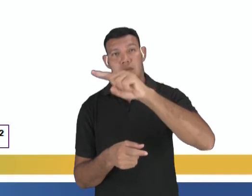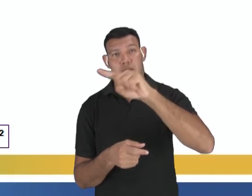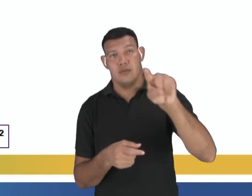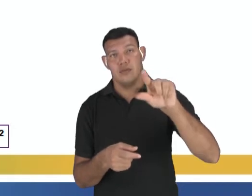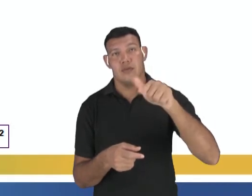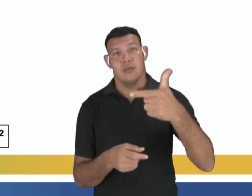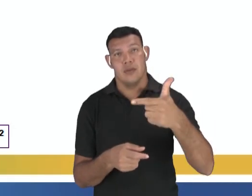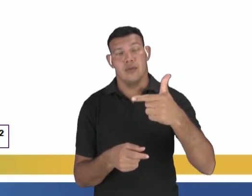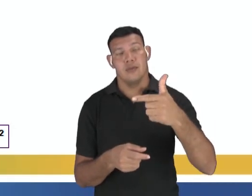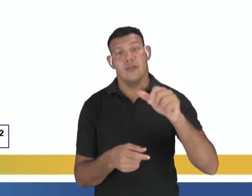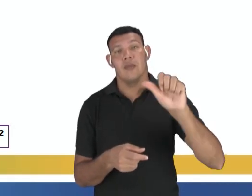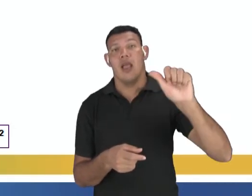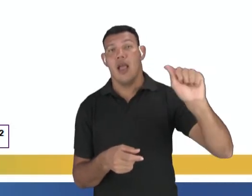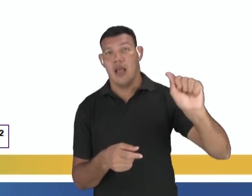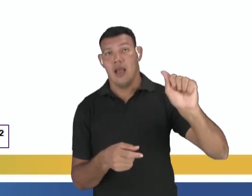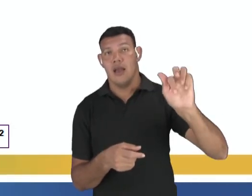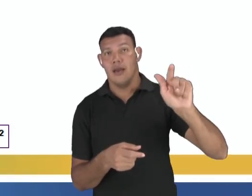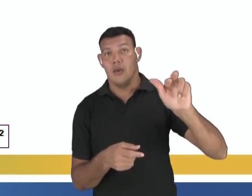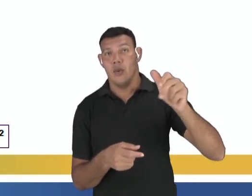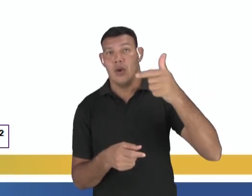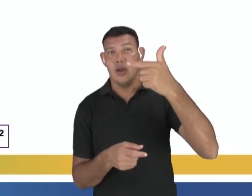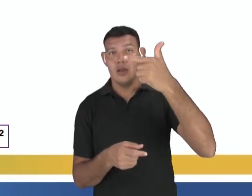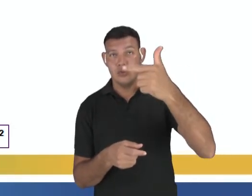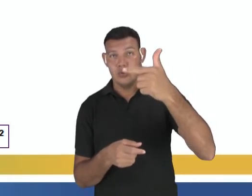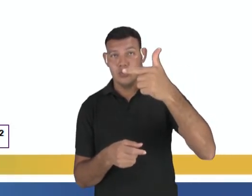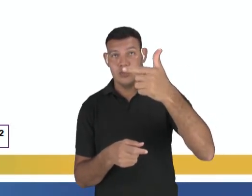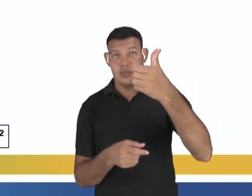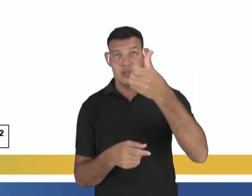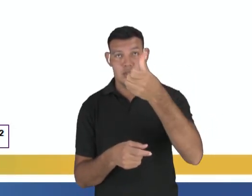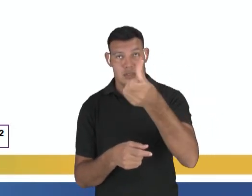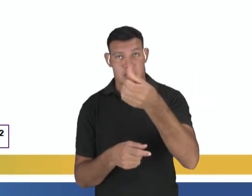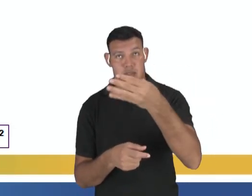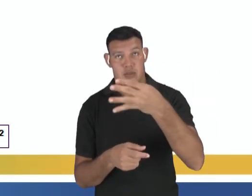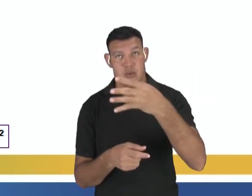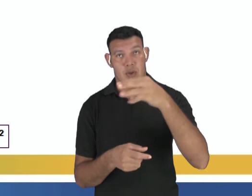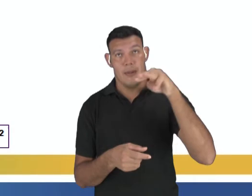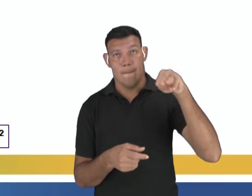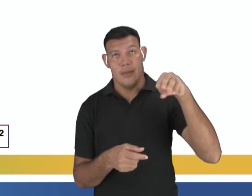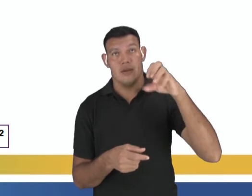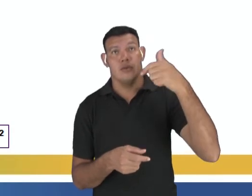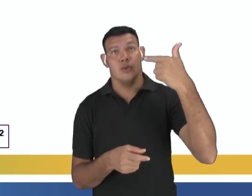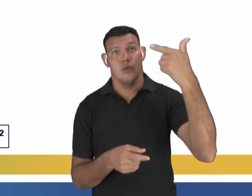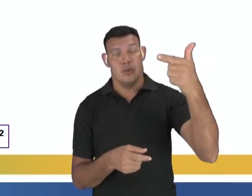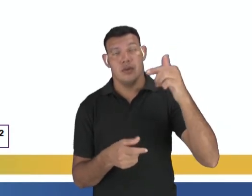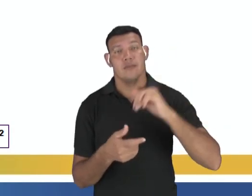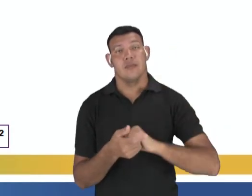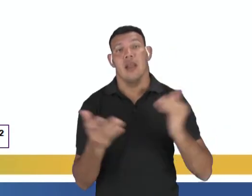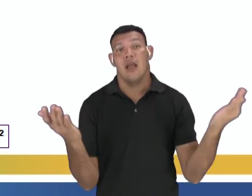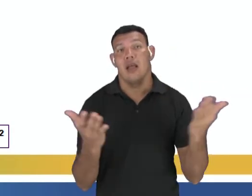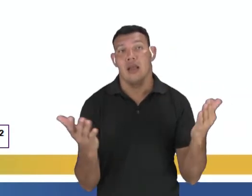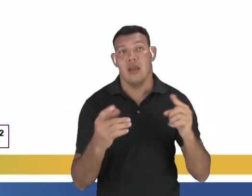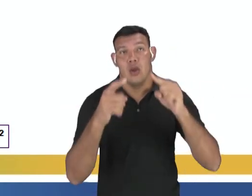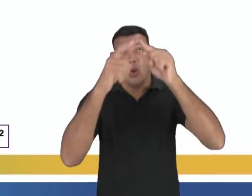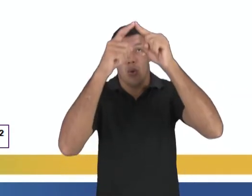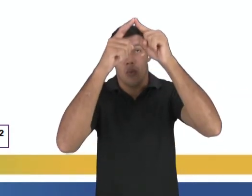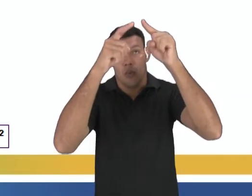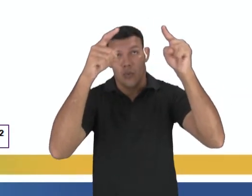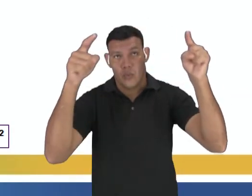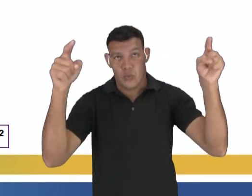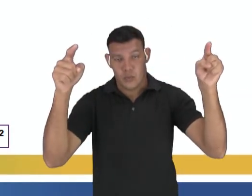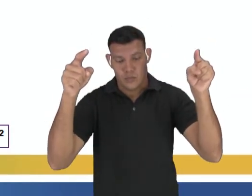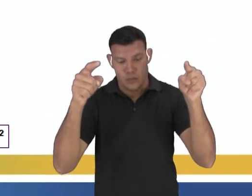né? Agora, vamos calcular a área do losango. E você tem que lembrar, a área de losango é dado